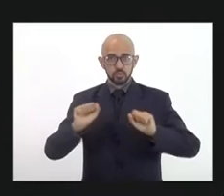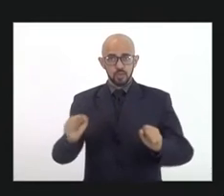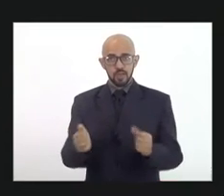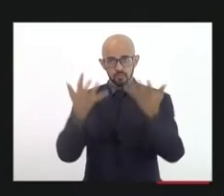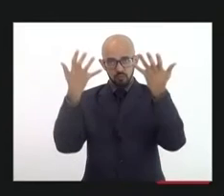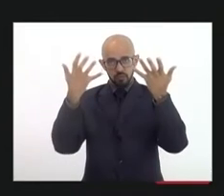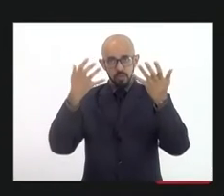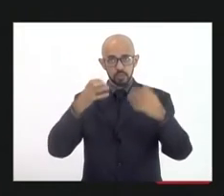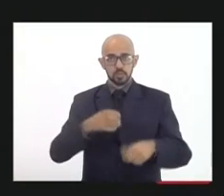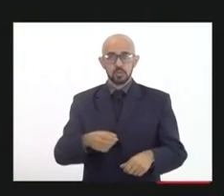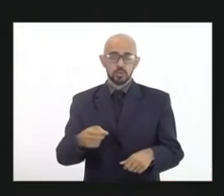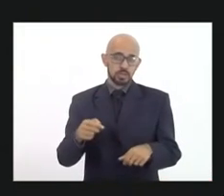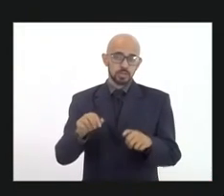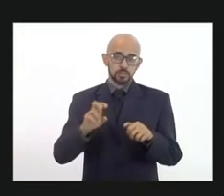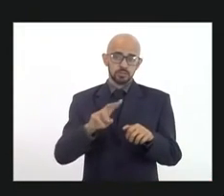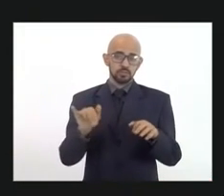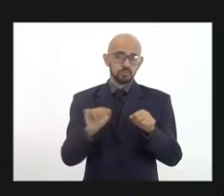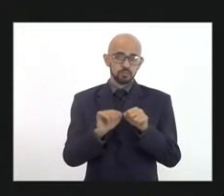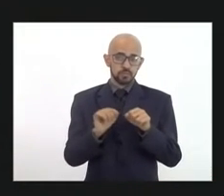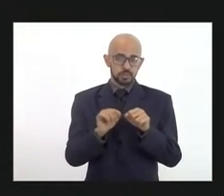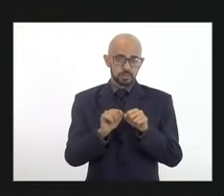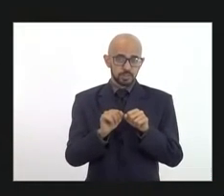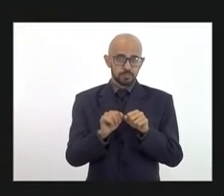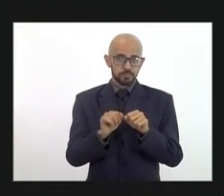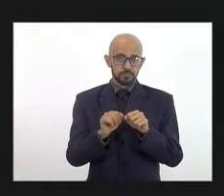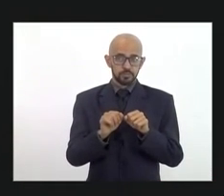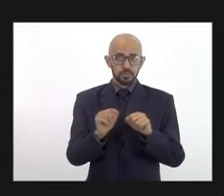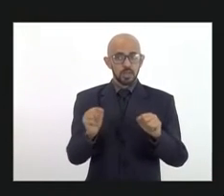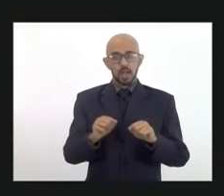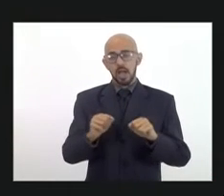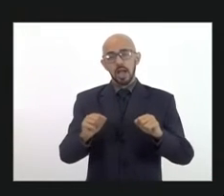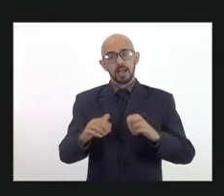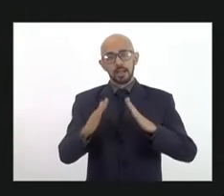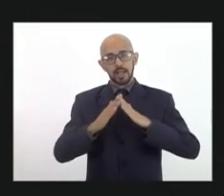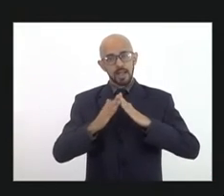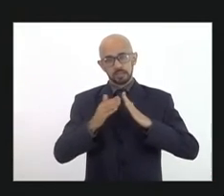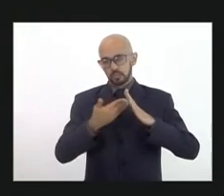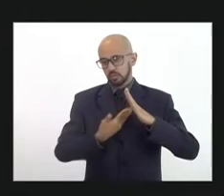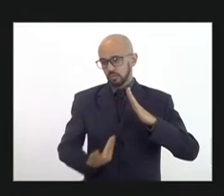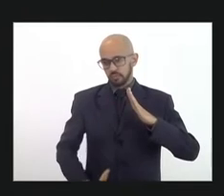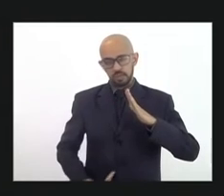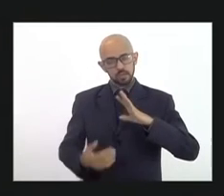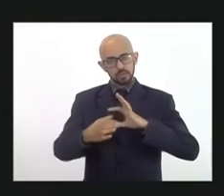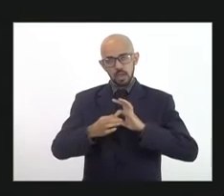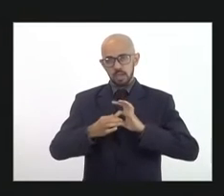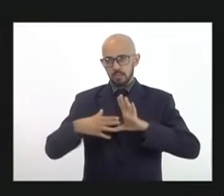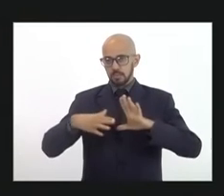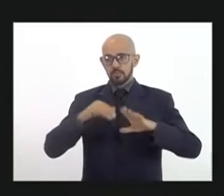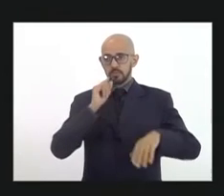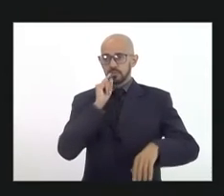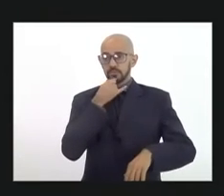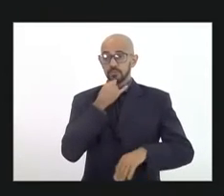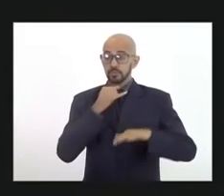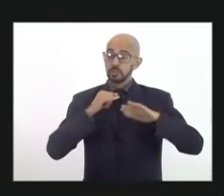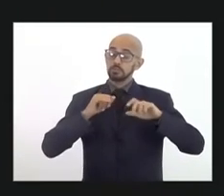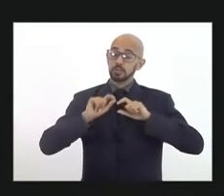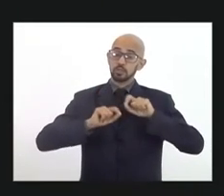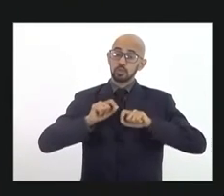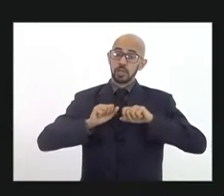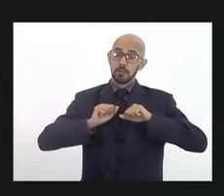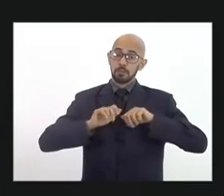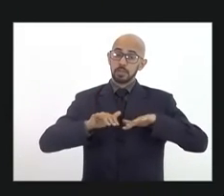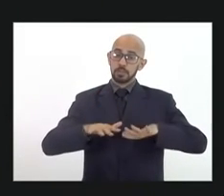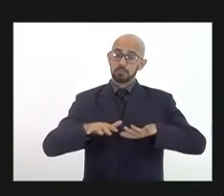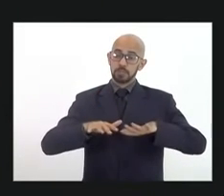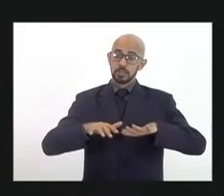farão. Colocamos o Palácio, nosso auditório, à disposição, considerando que, felizmente, a pandemia indica